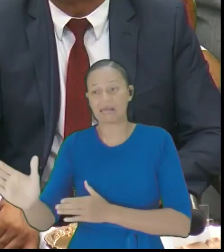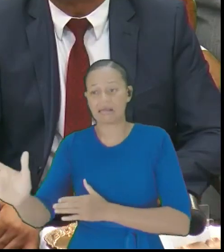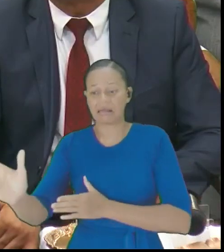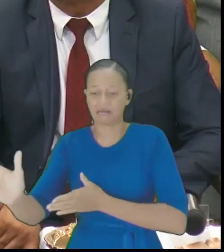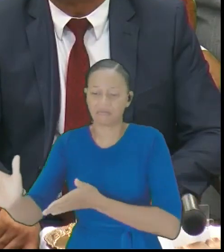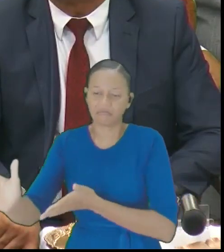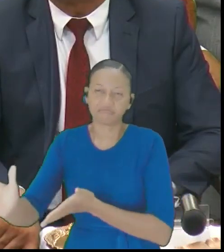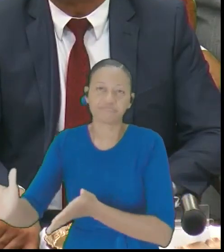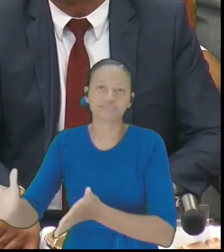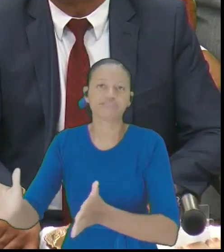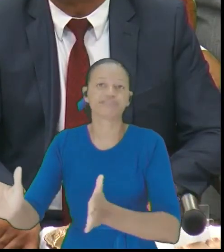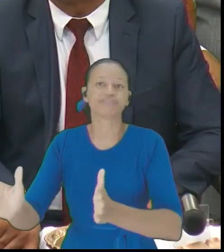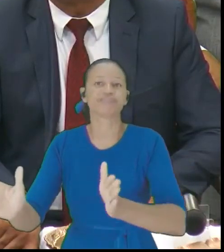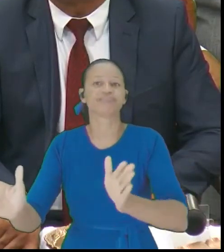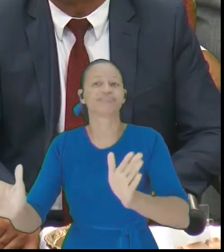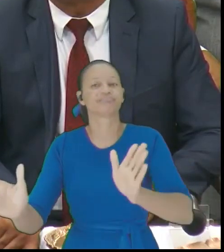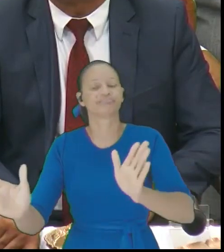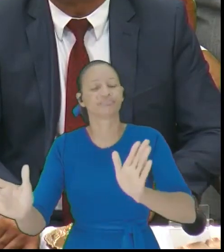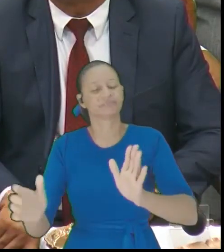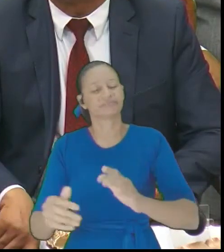outro caminho.